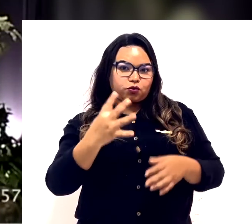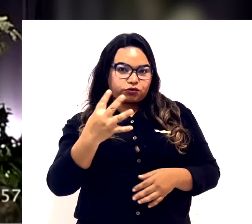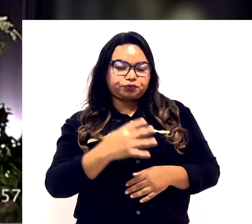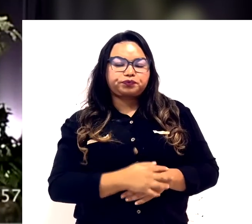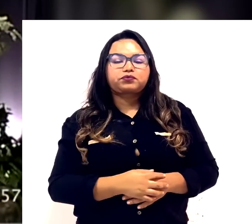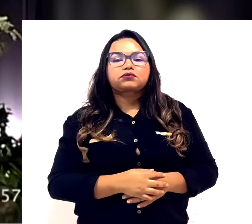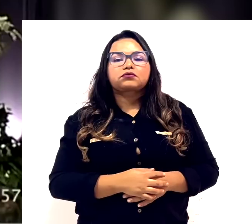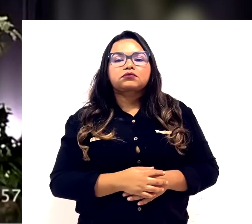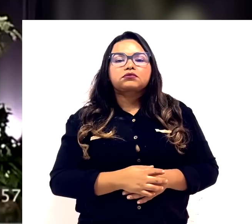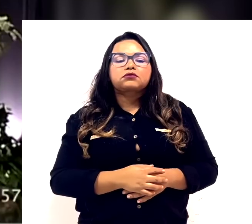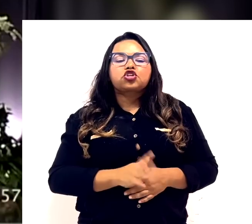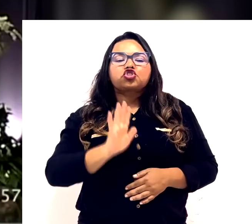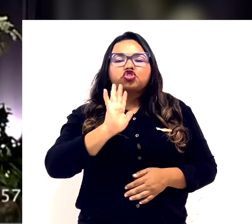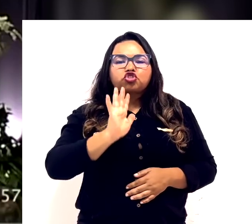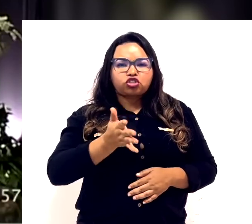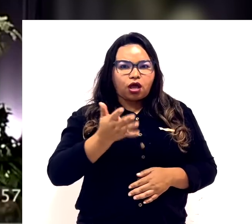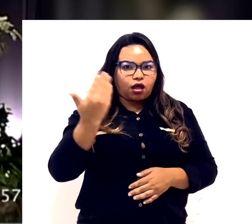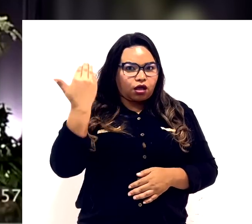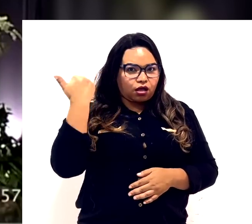de João,